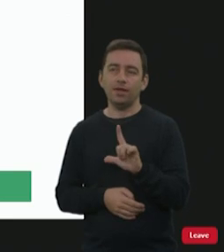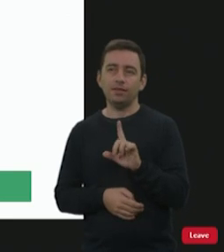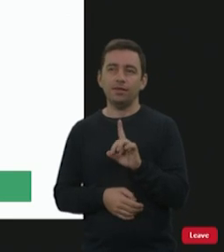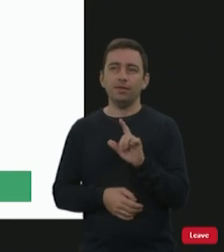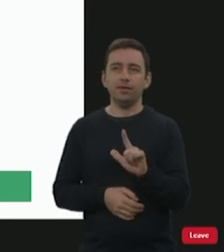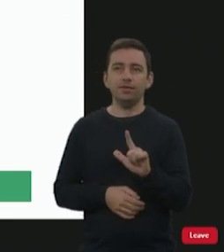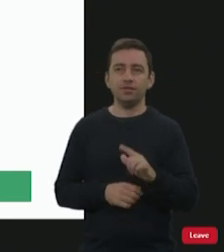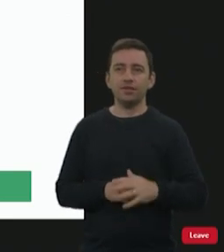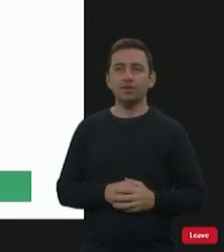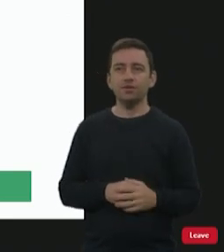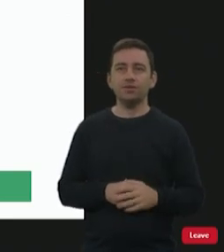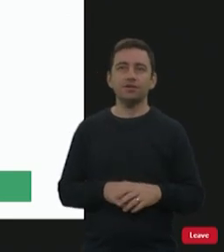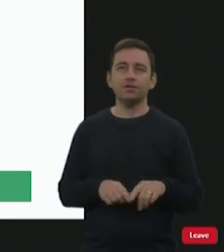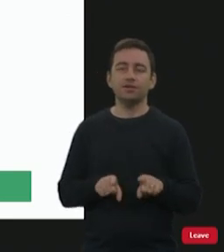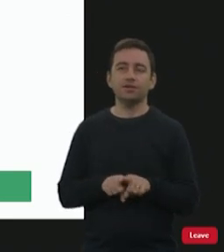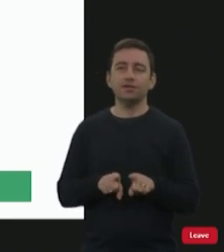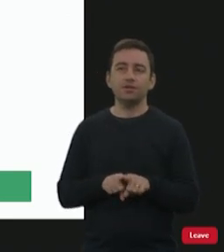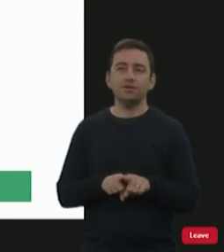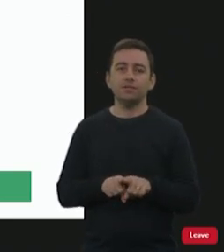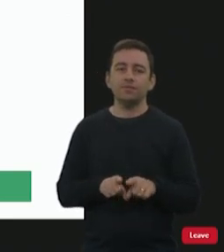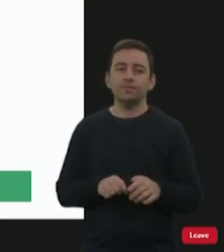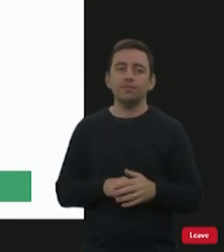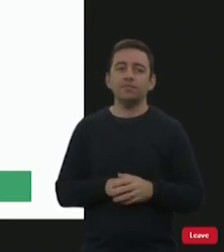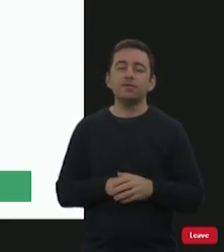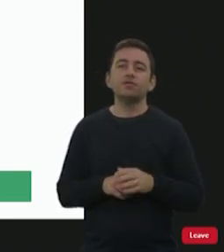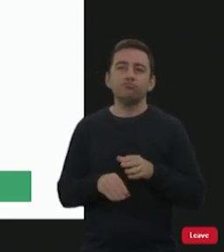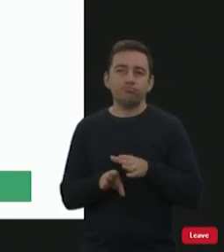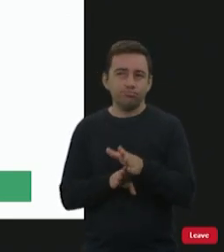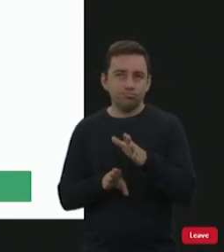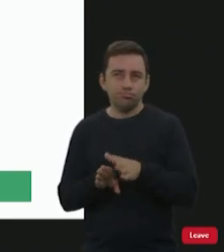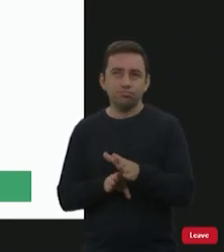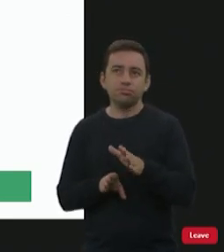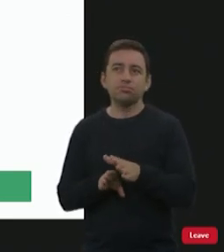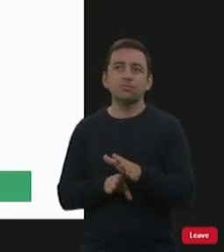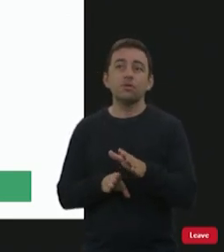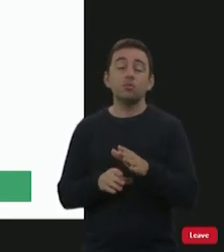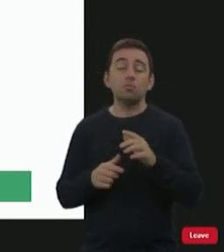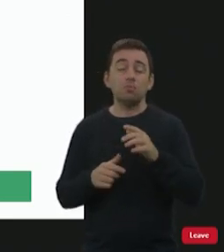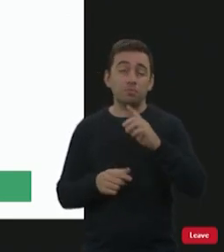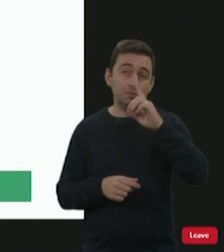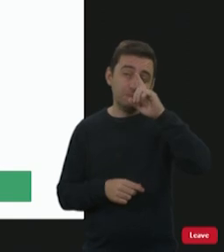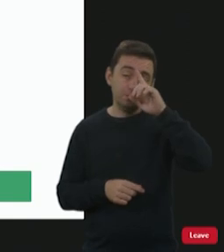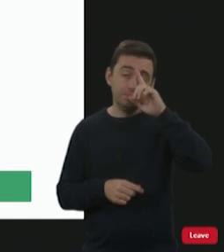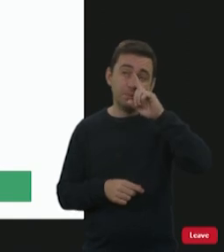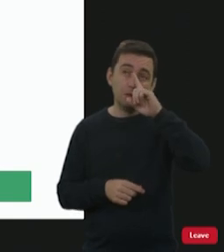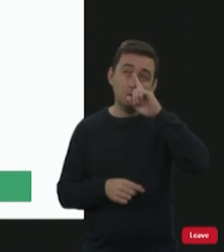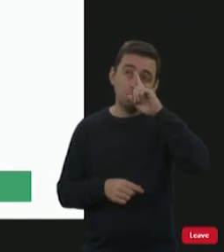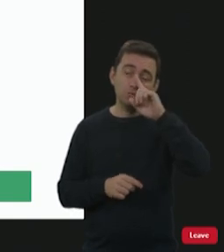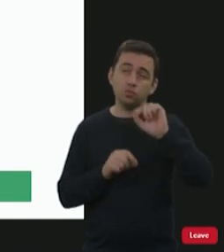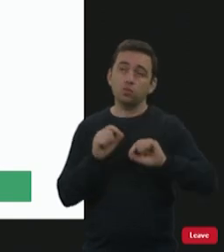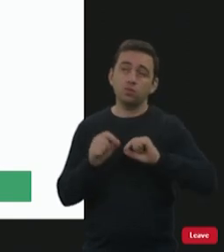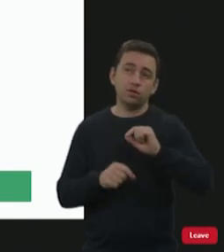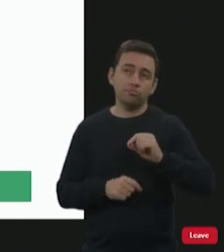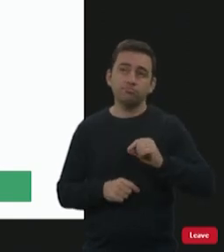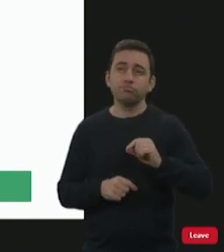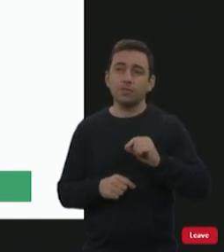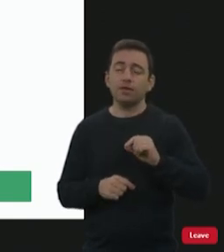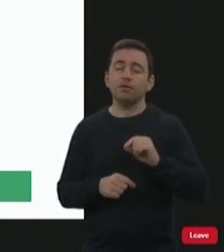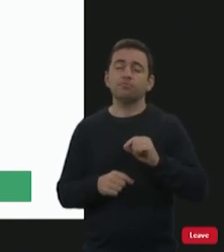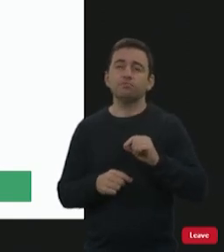que é o colesterol ruim, estão indicadas pelo risco cardiovascular naquele que já tem doença aterosclerótica.